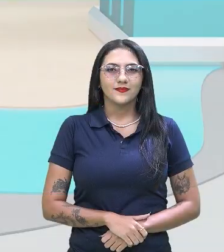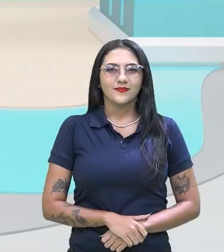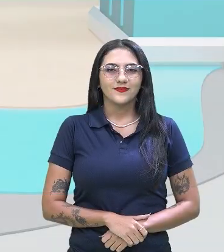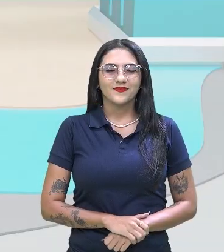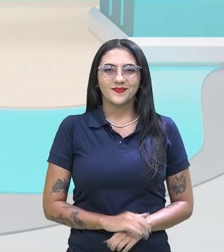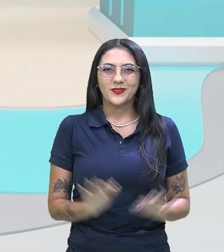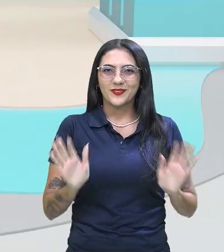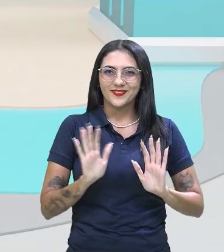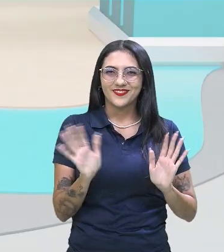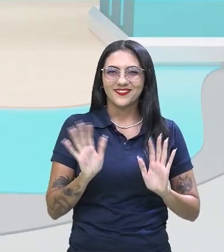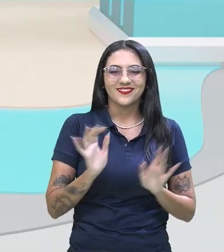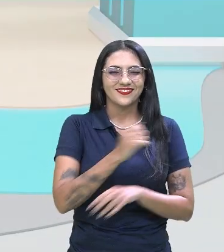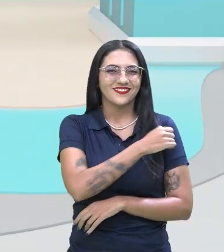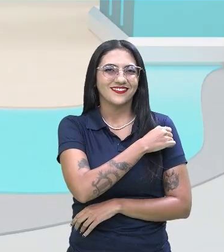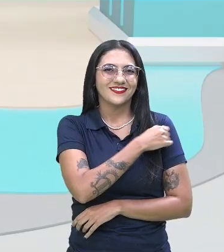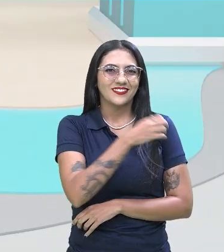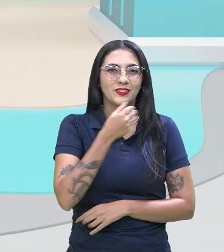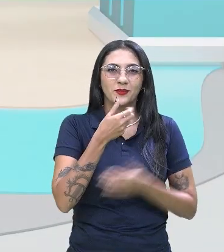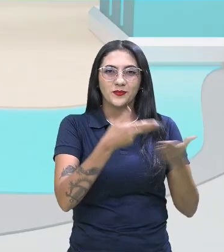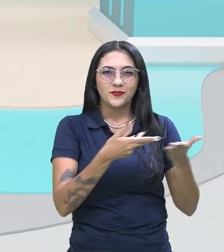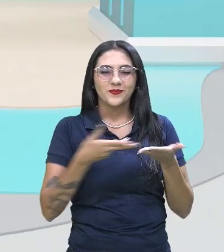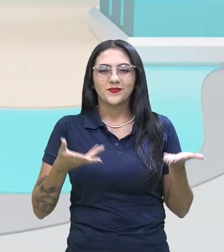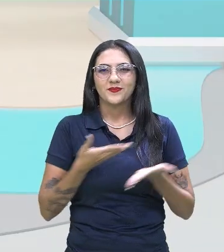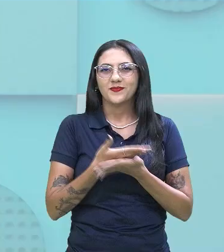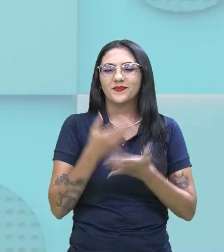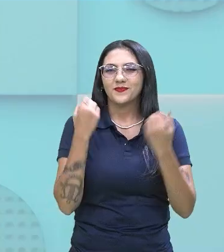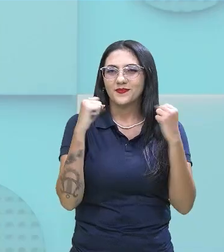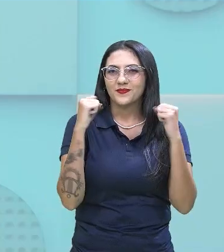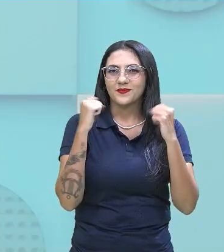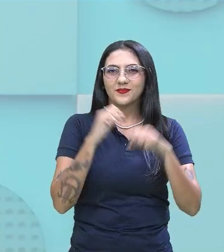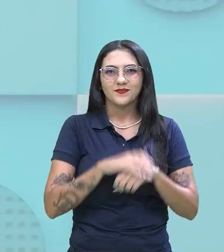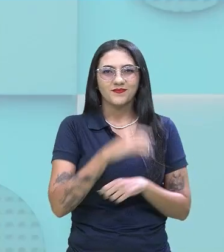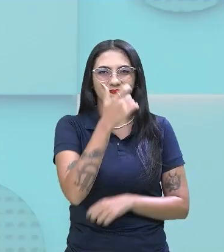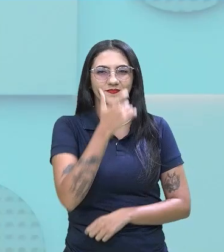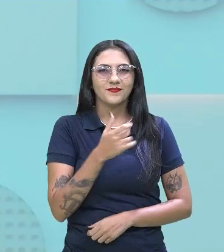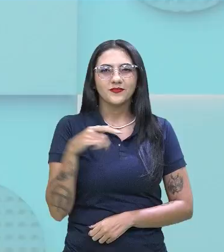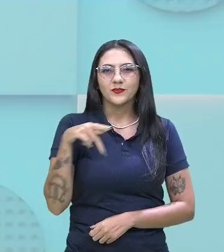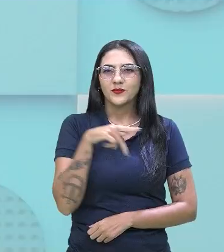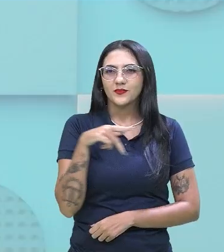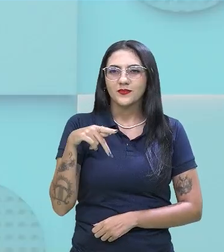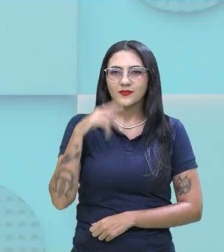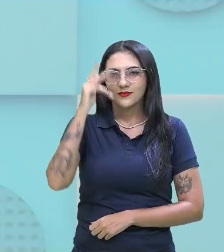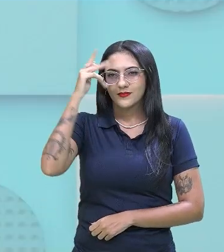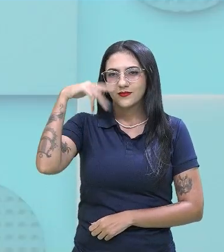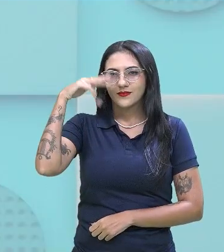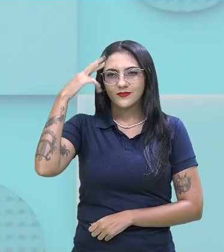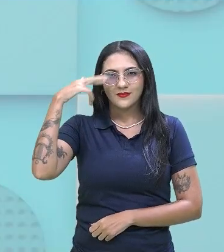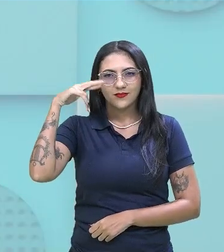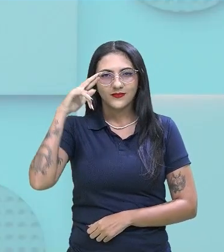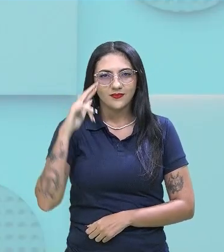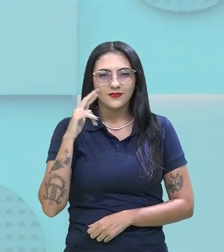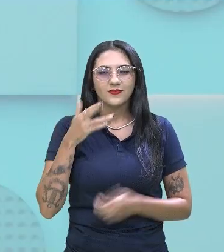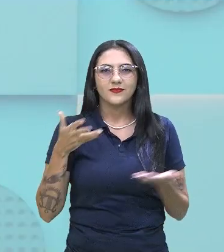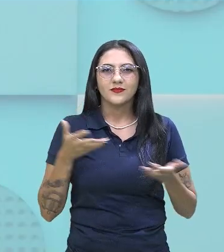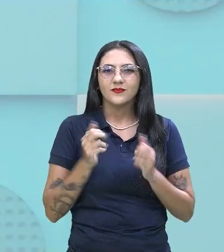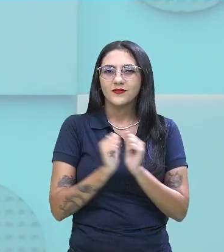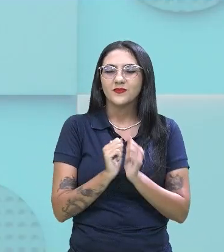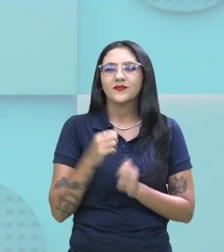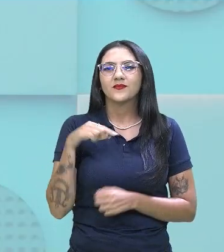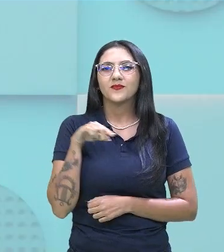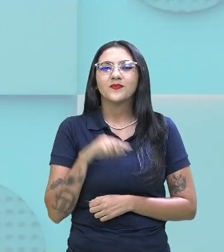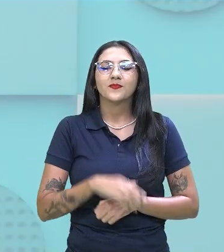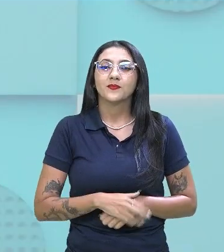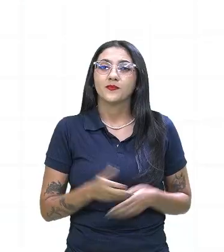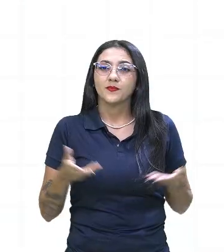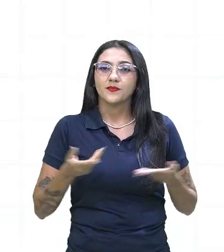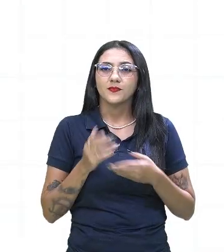Olá, turmas, tudo bem? Sejam bem-vindos a mais uma aula de Educação Física. Eu sou o professor Kim Raoni, estou aqui com vocês para trazer a